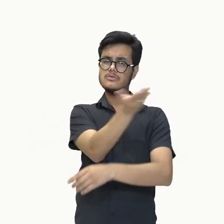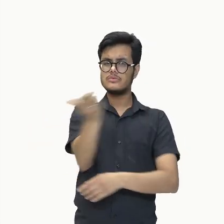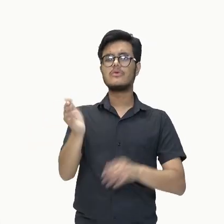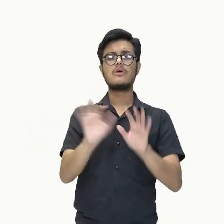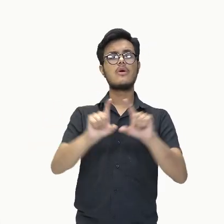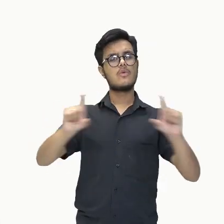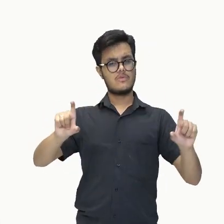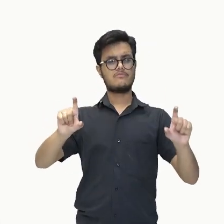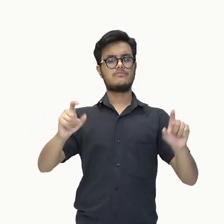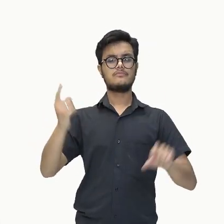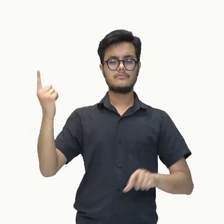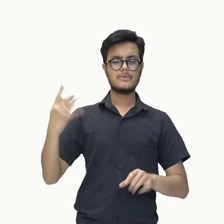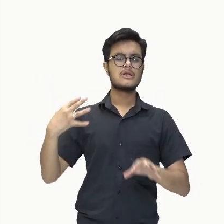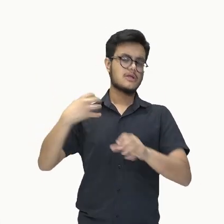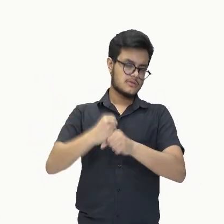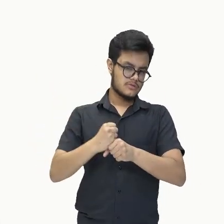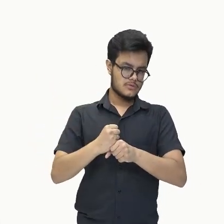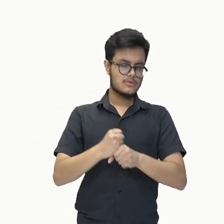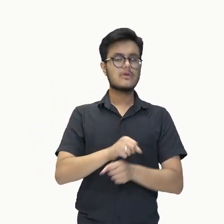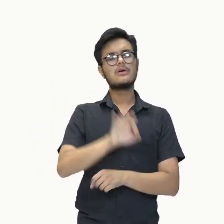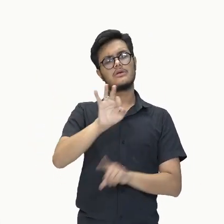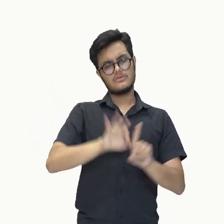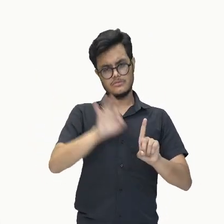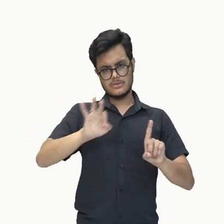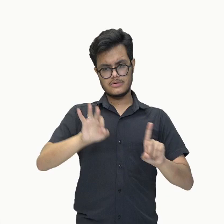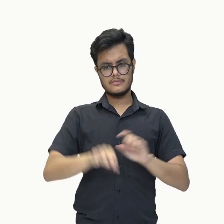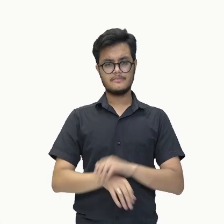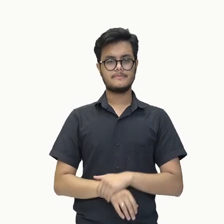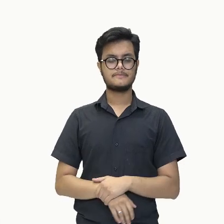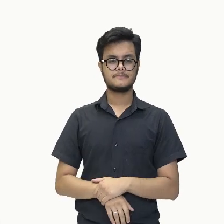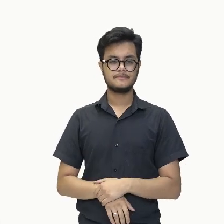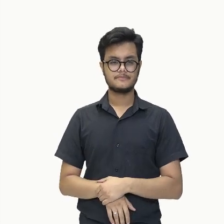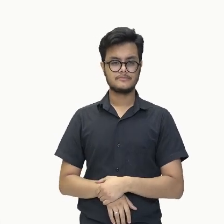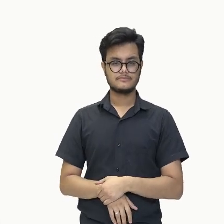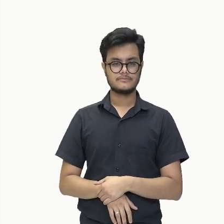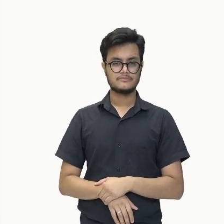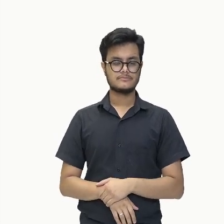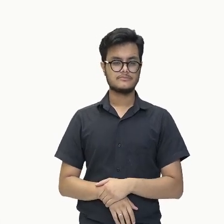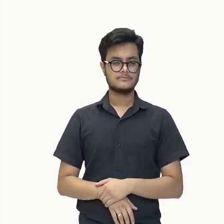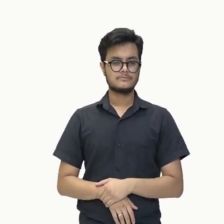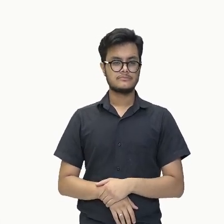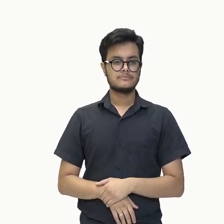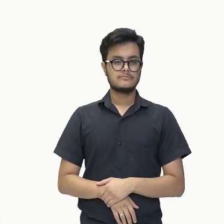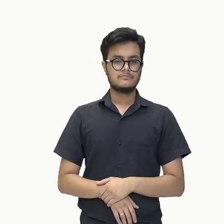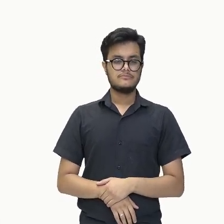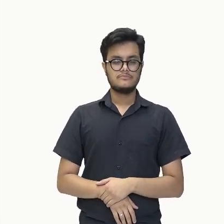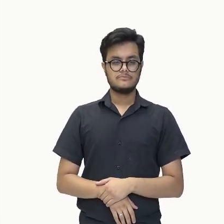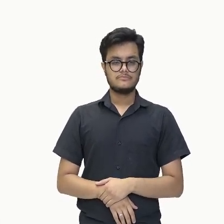facilitar cálculo envolvendo números decimais. Então, nós temos esse nosso valor aqui, né?